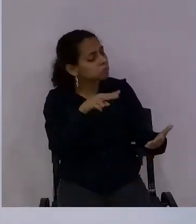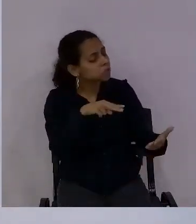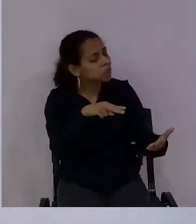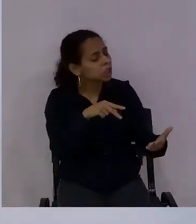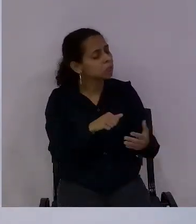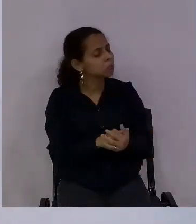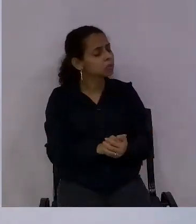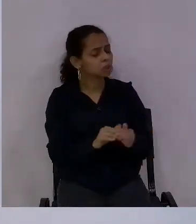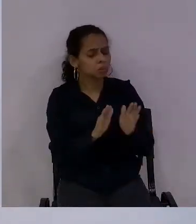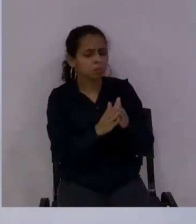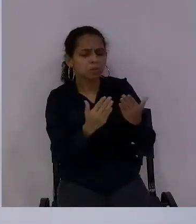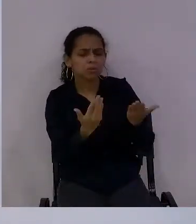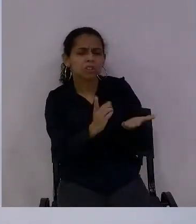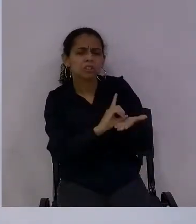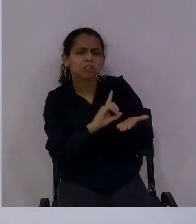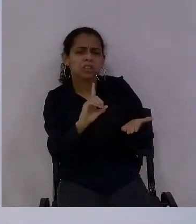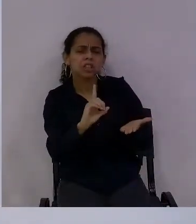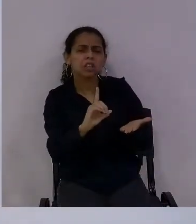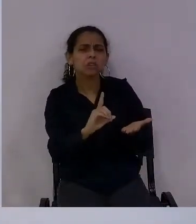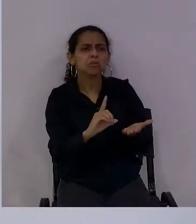se pergunta, né? Para que aquilo?